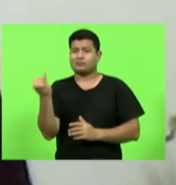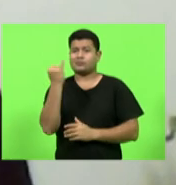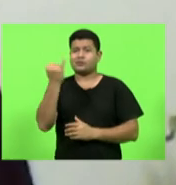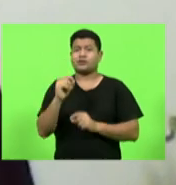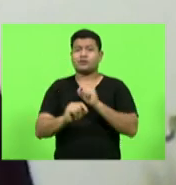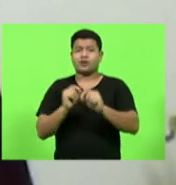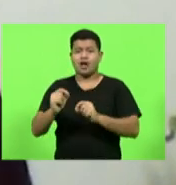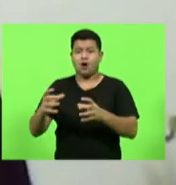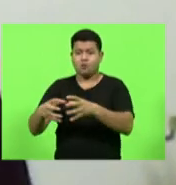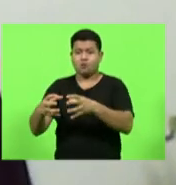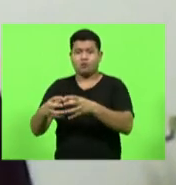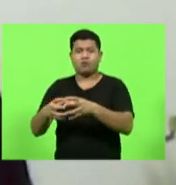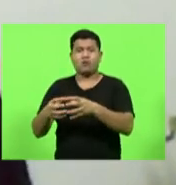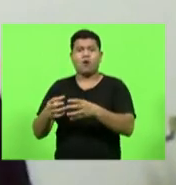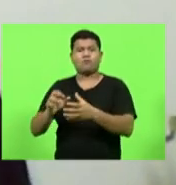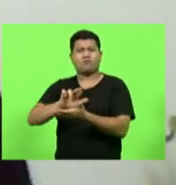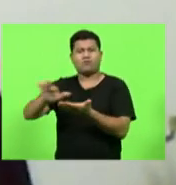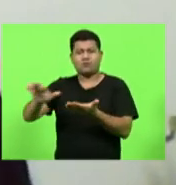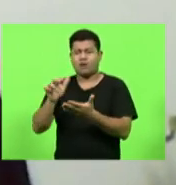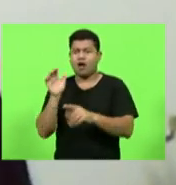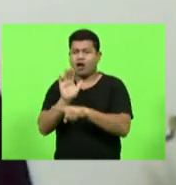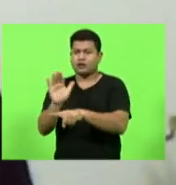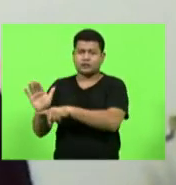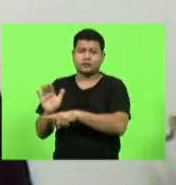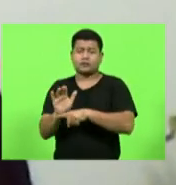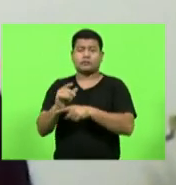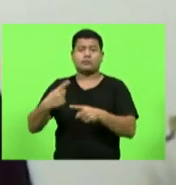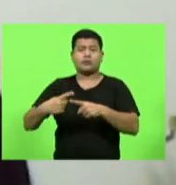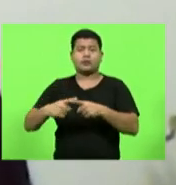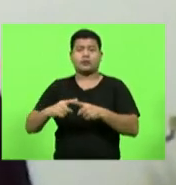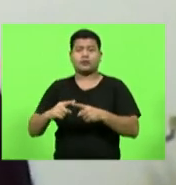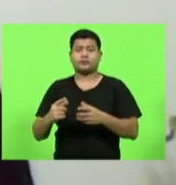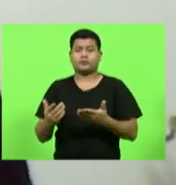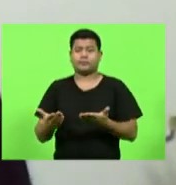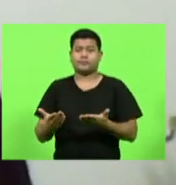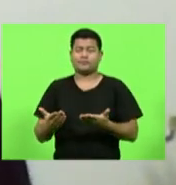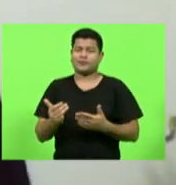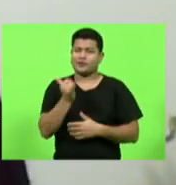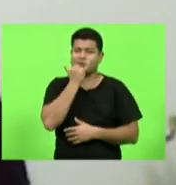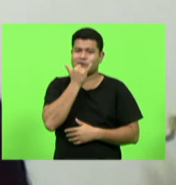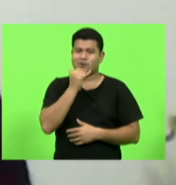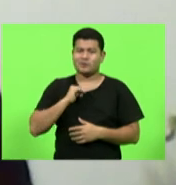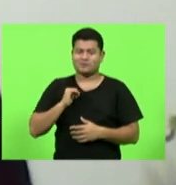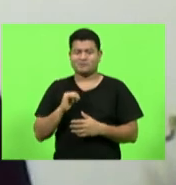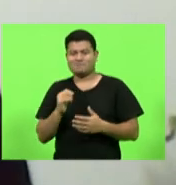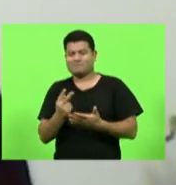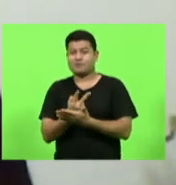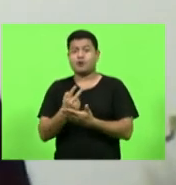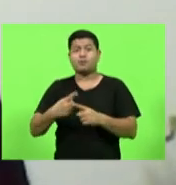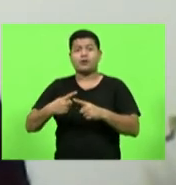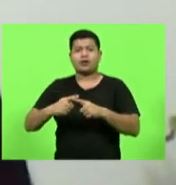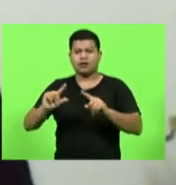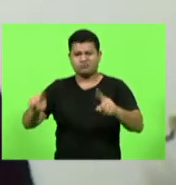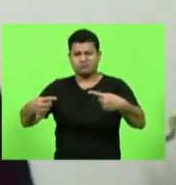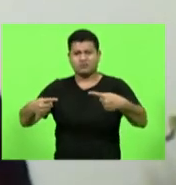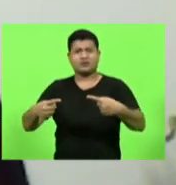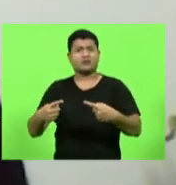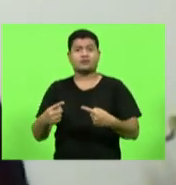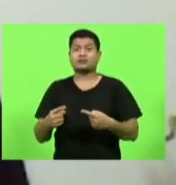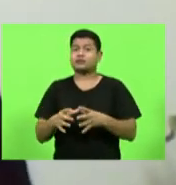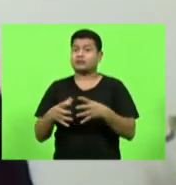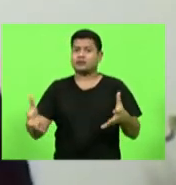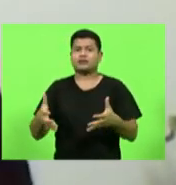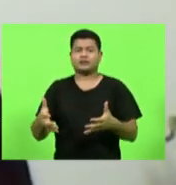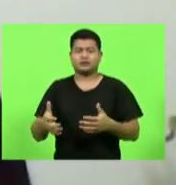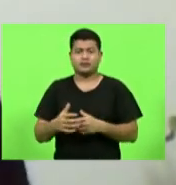nas escolas, pois os desafios... Opa, agora me perdi. Pois os desafios são imensos. A Alda de